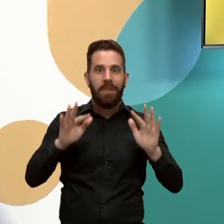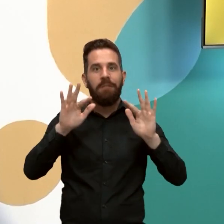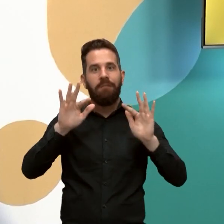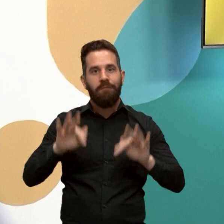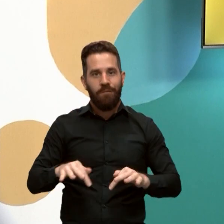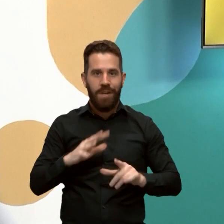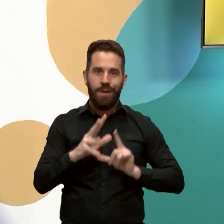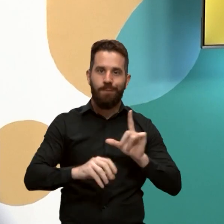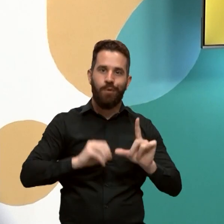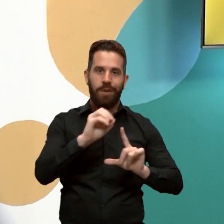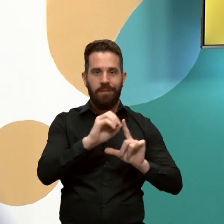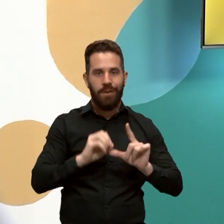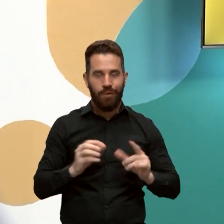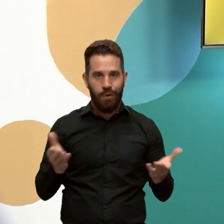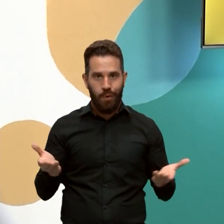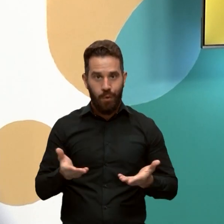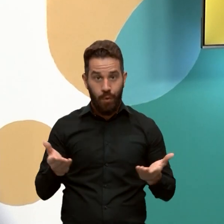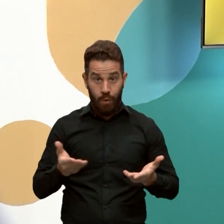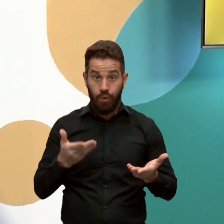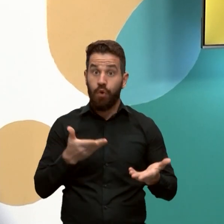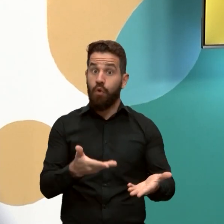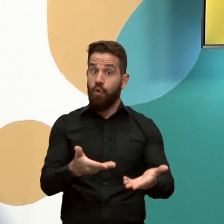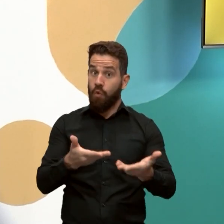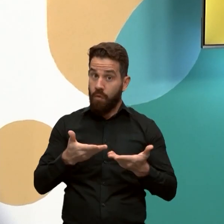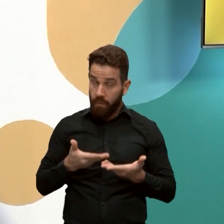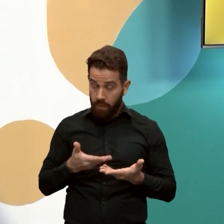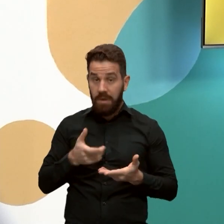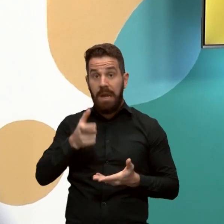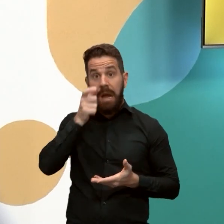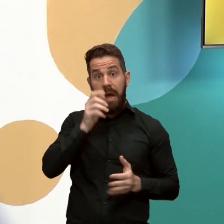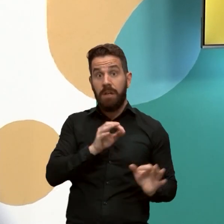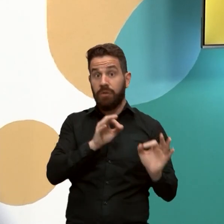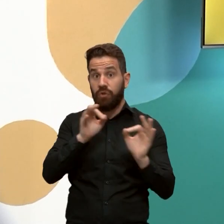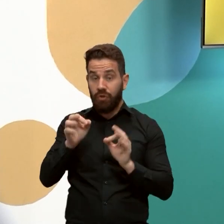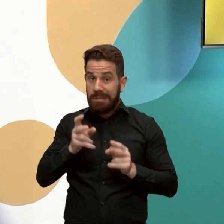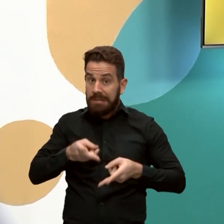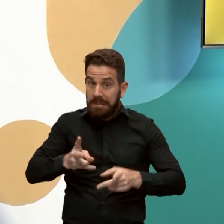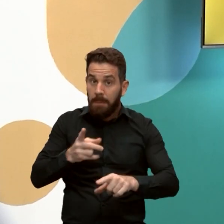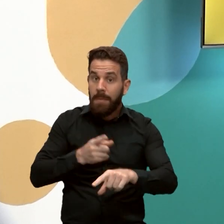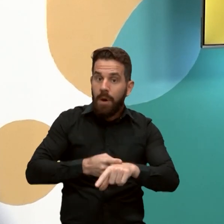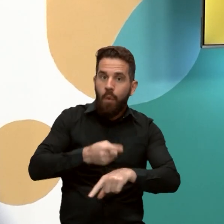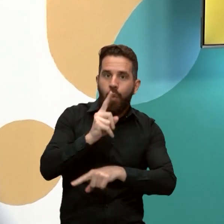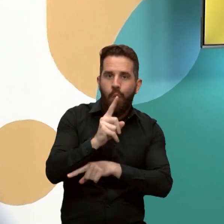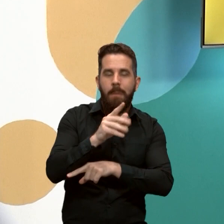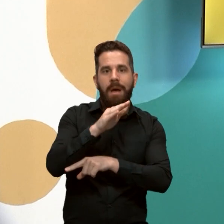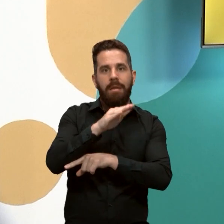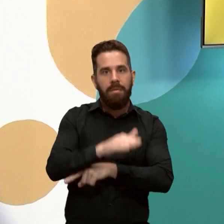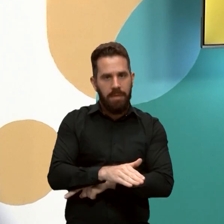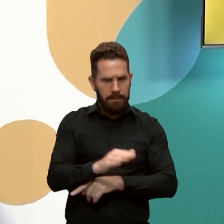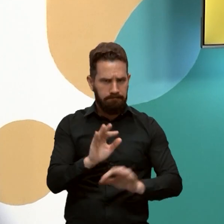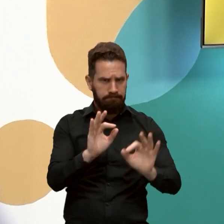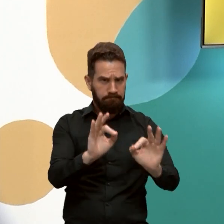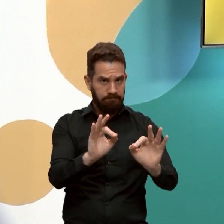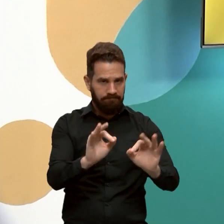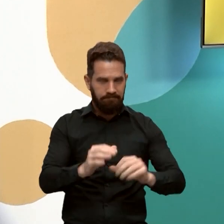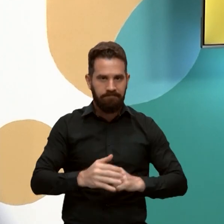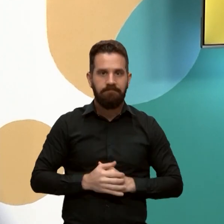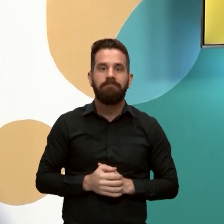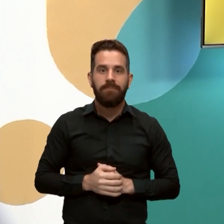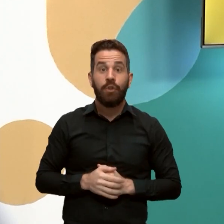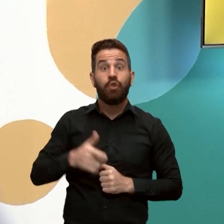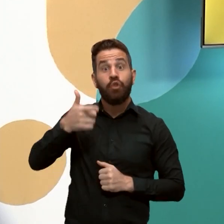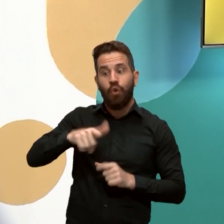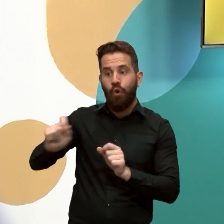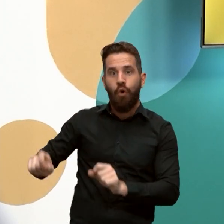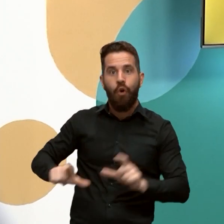o Mundo UFG de hoje, te convidando a assistir o nosso programa sempre à 13h em ponto. A reprise